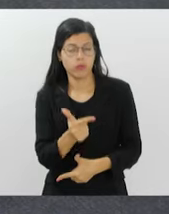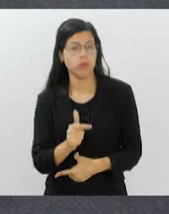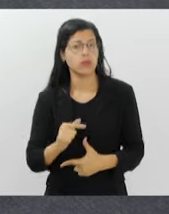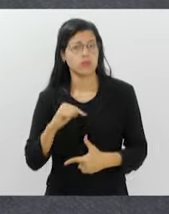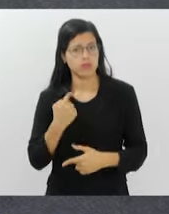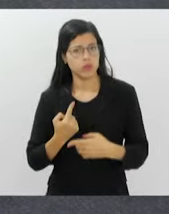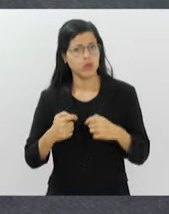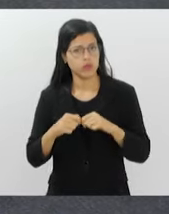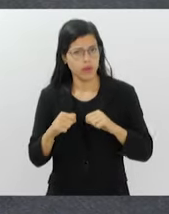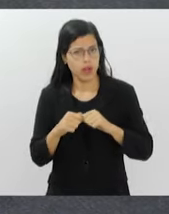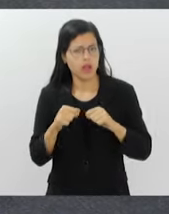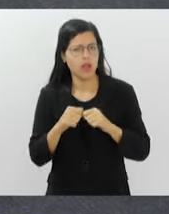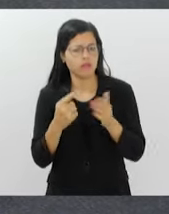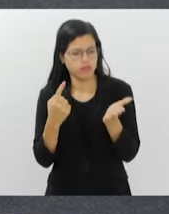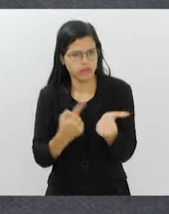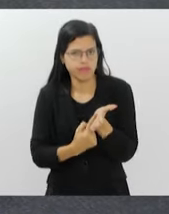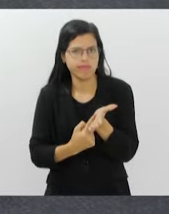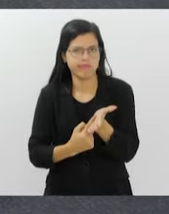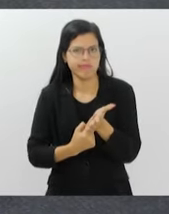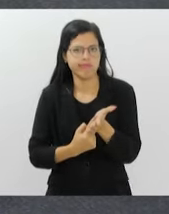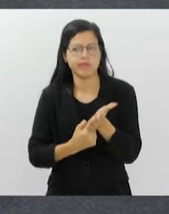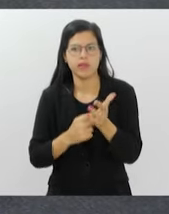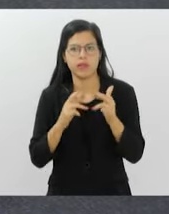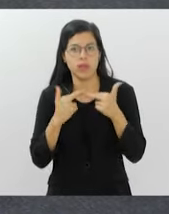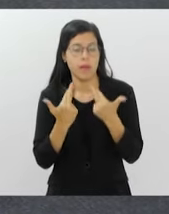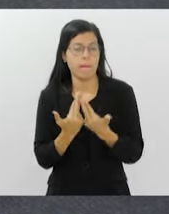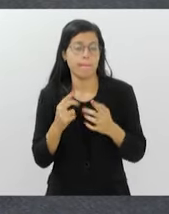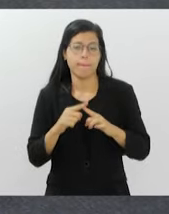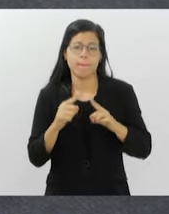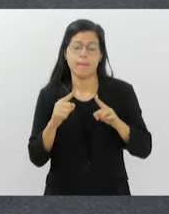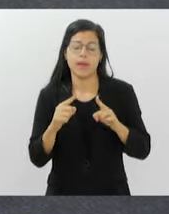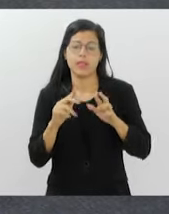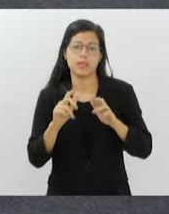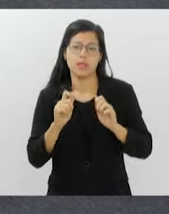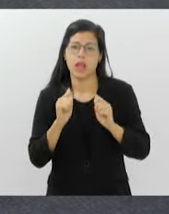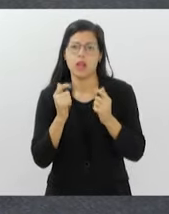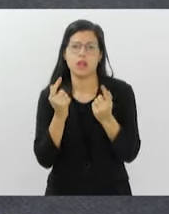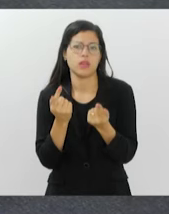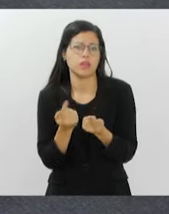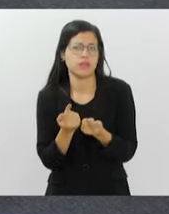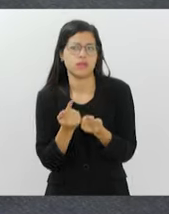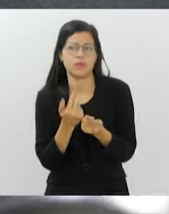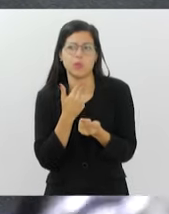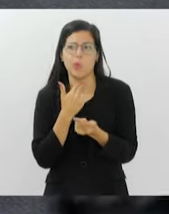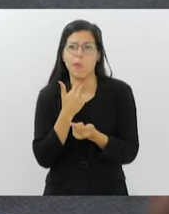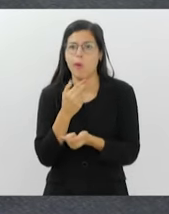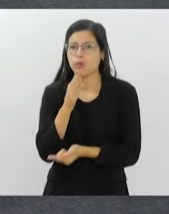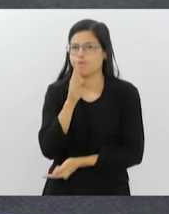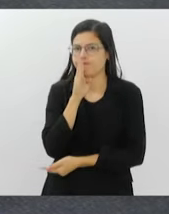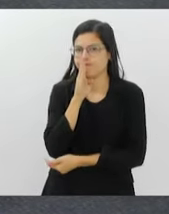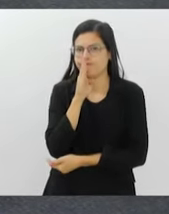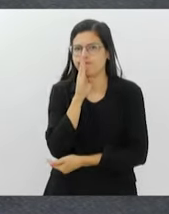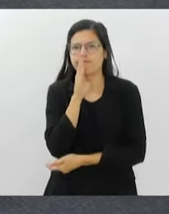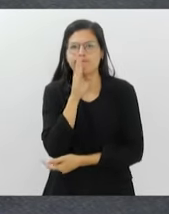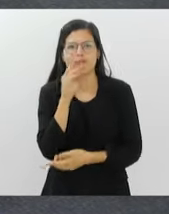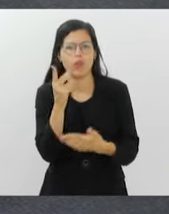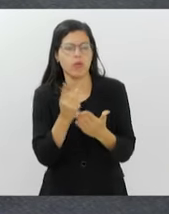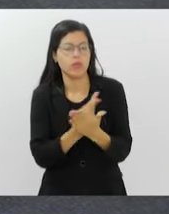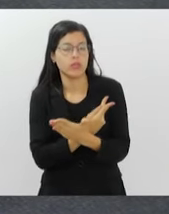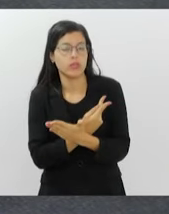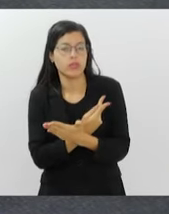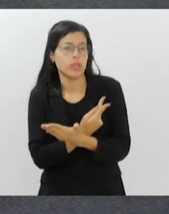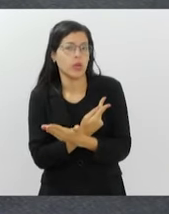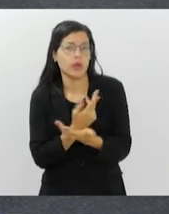pública agora a assembleia não se po não pode se calar diante desse fato e se